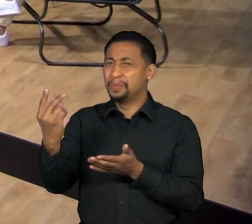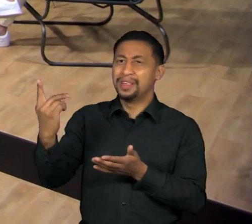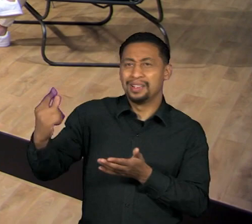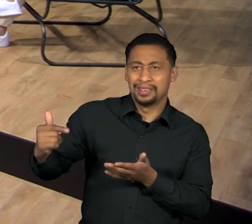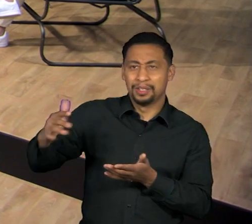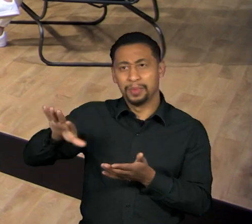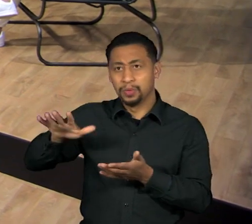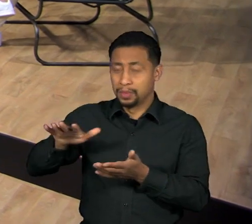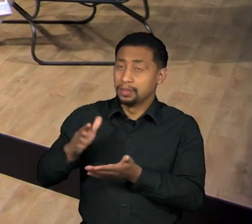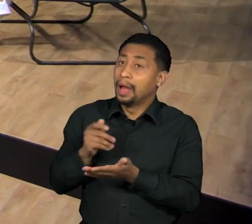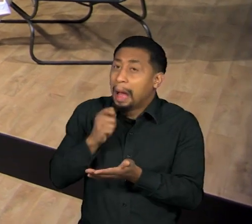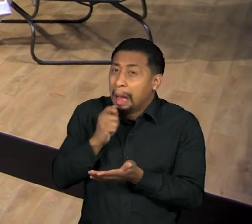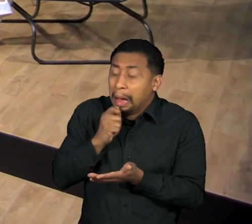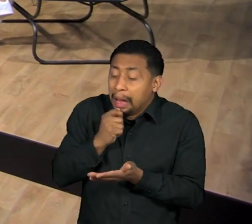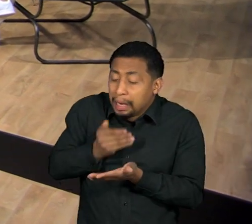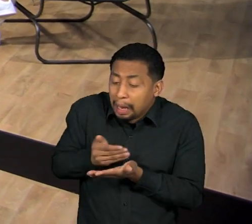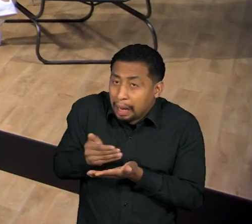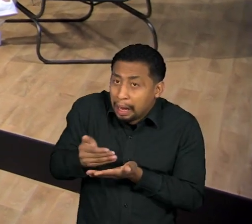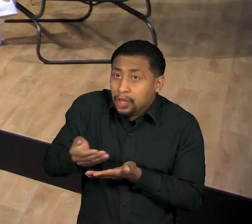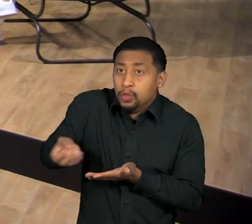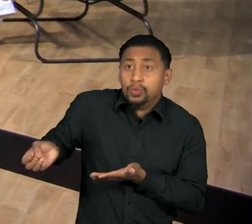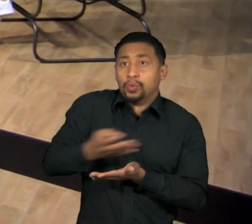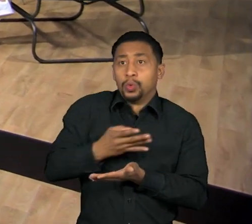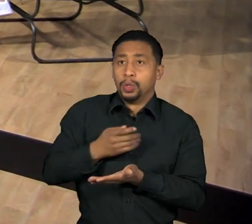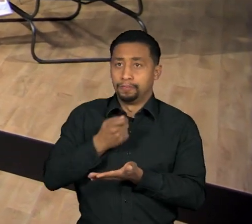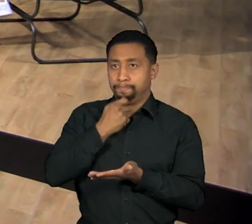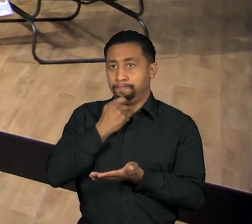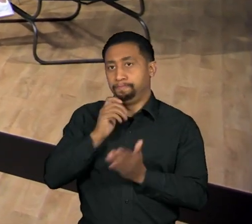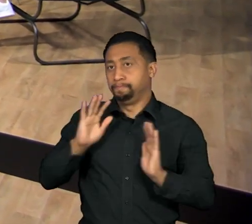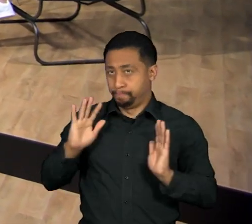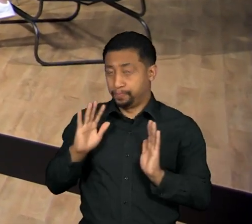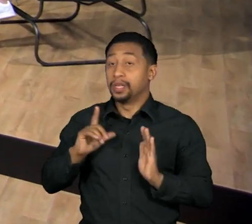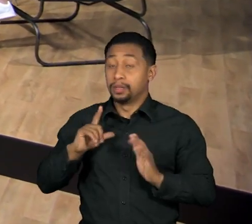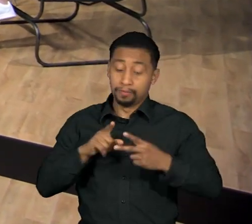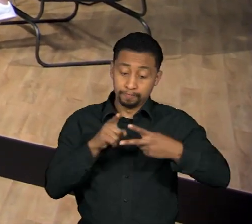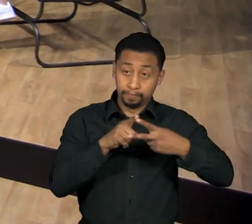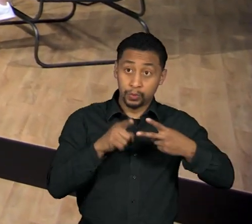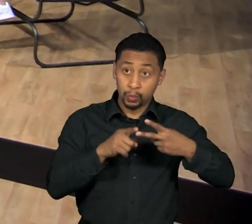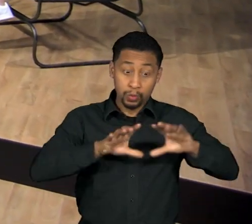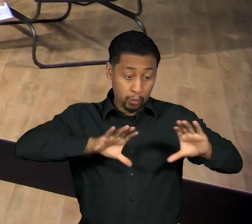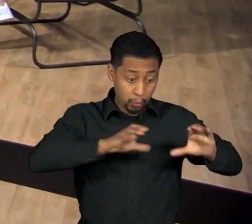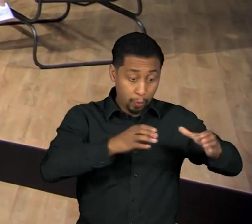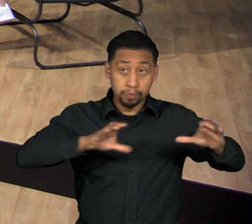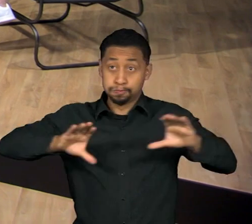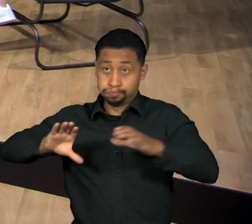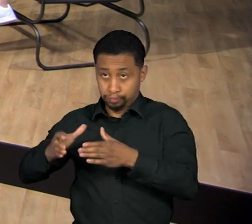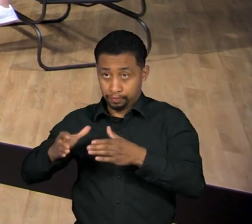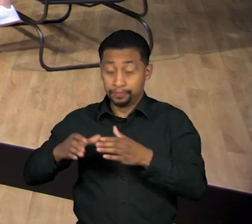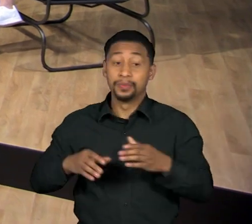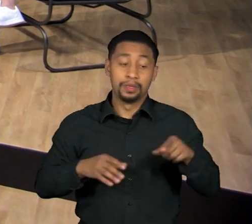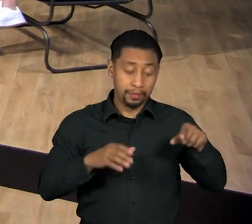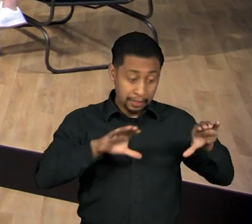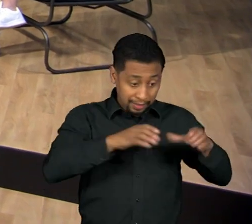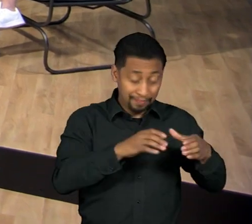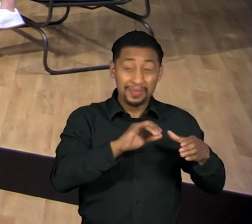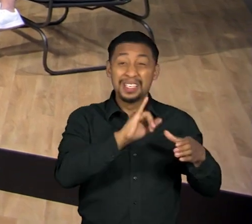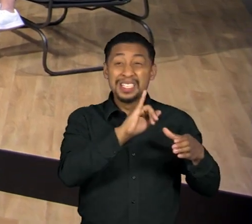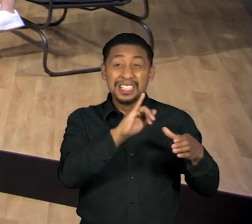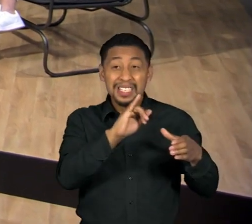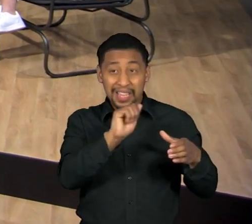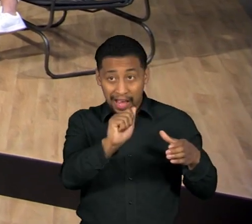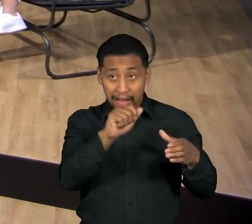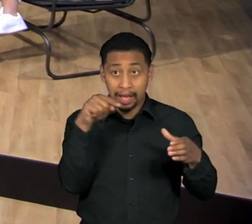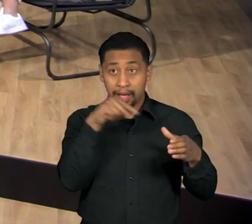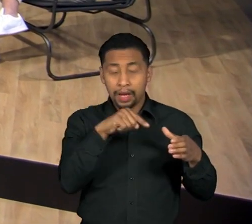dessa técnica. Essa técnica ela tem duas grandes categorias. Uma é o que se chama IA preditiva, que ela